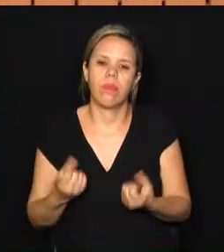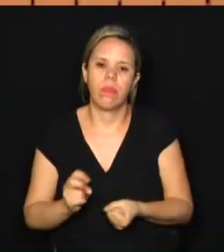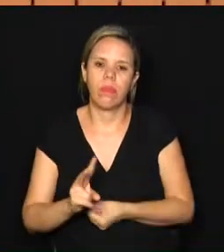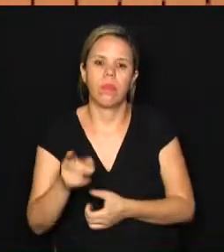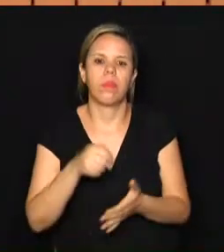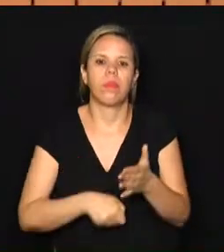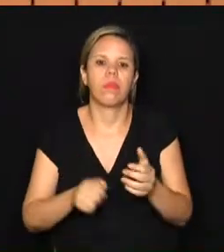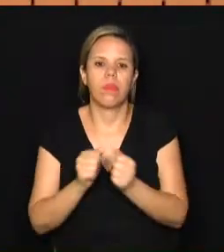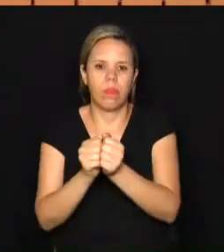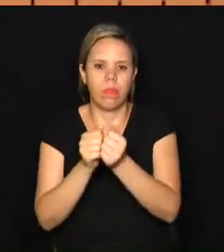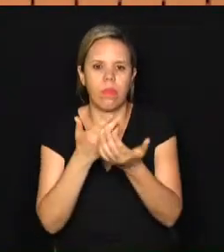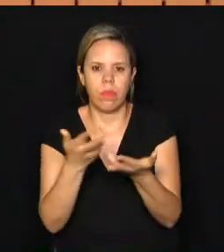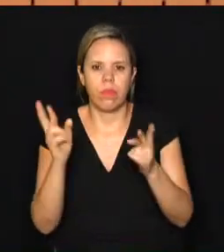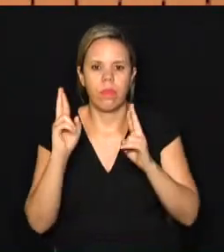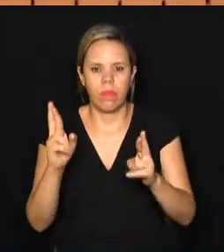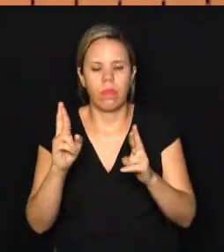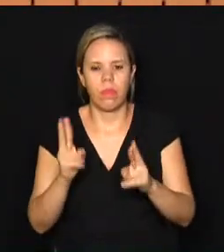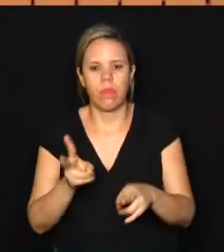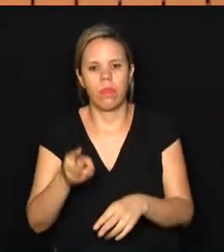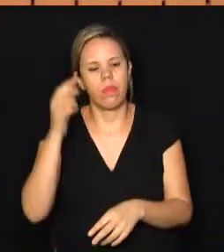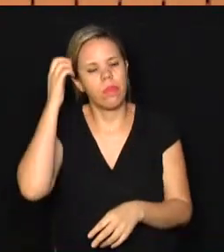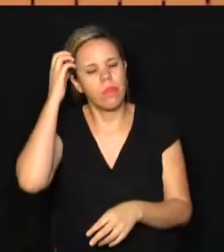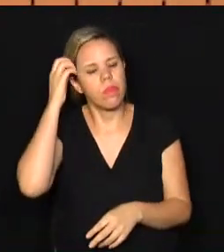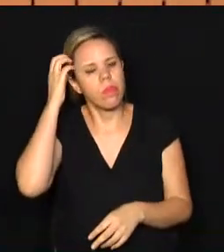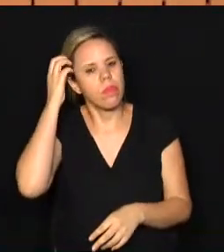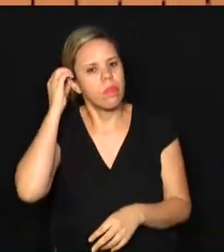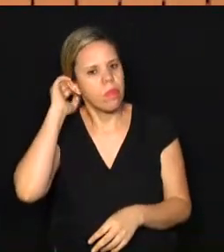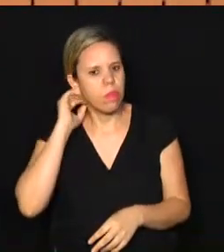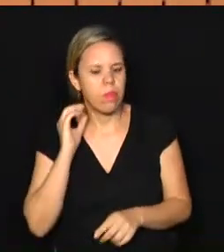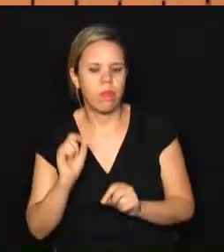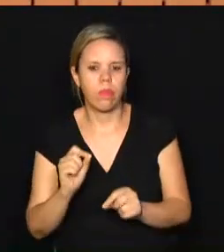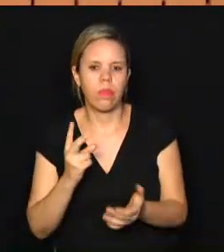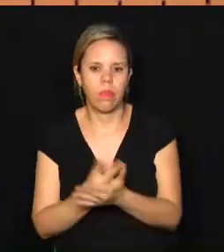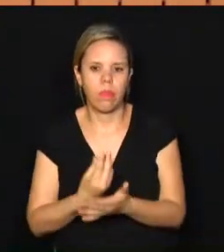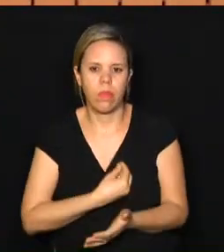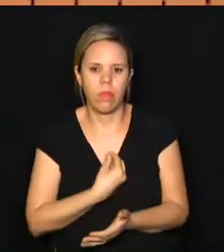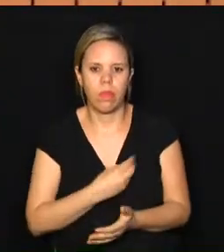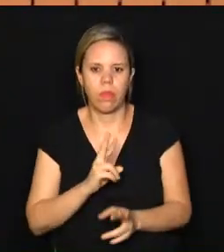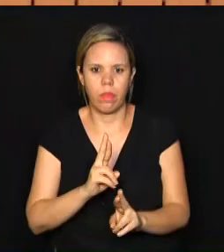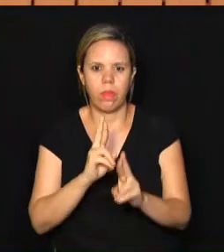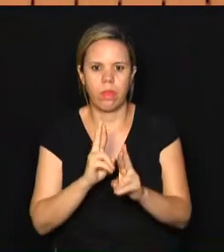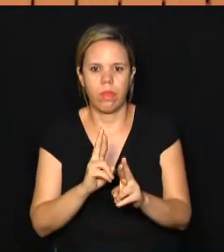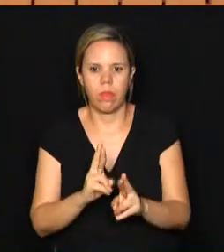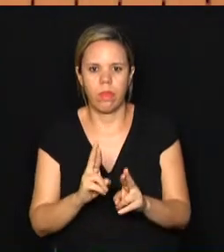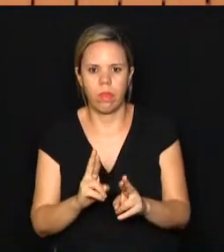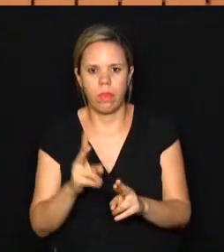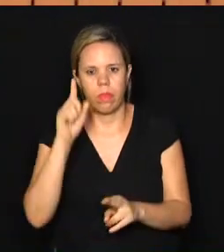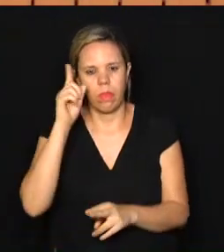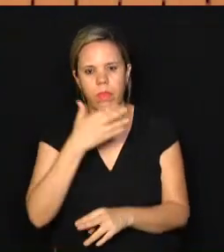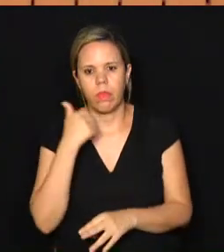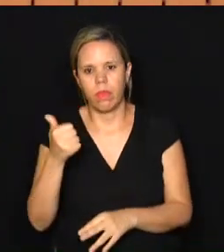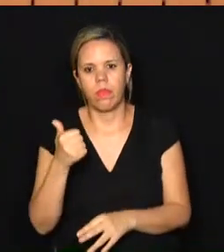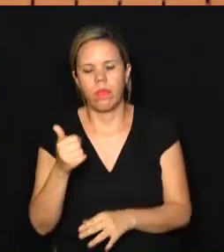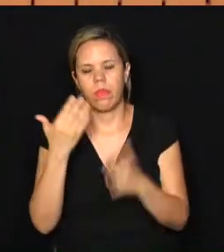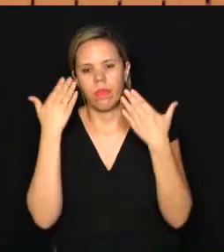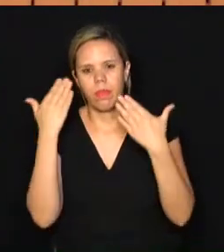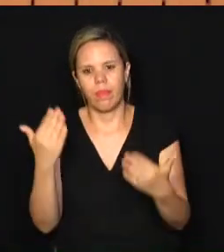luta juntos, esperançar sempre, porque o que nos mantém vivo é a esperança de que dias melhores virão.